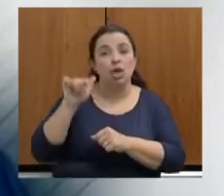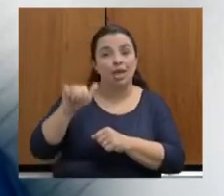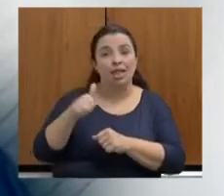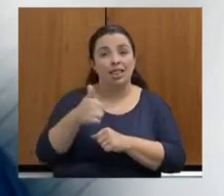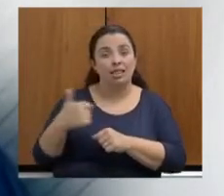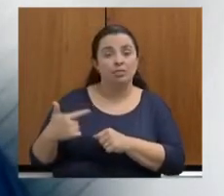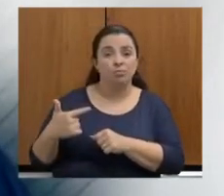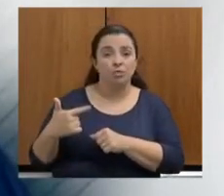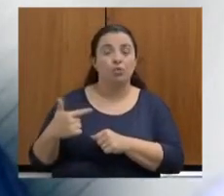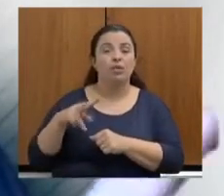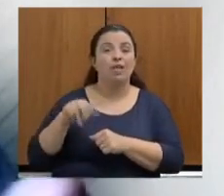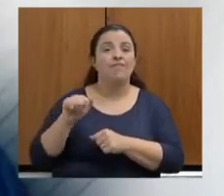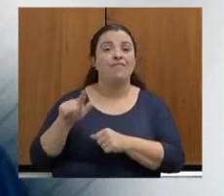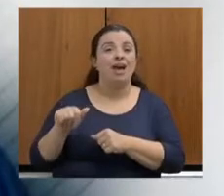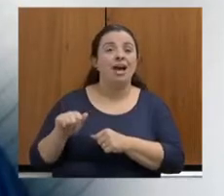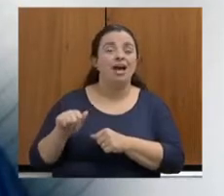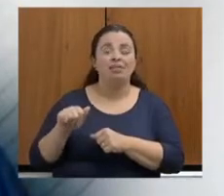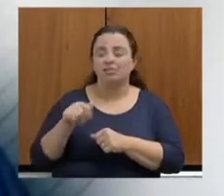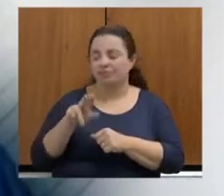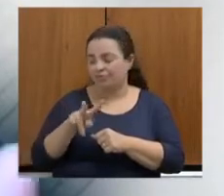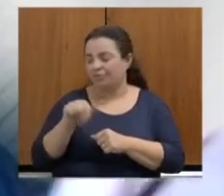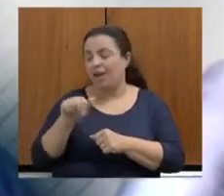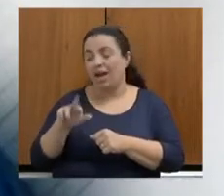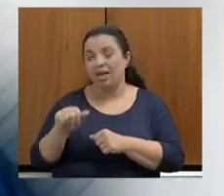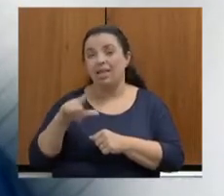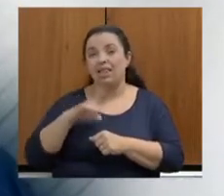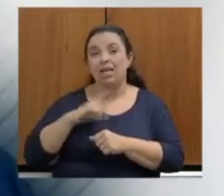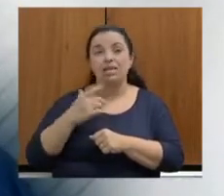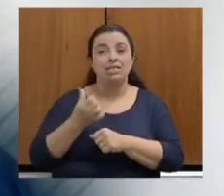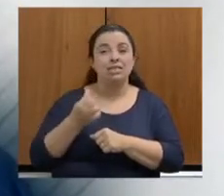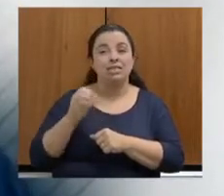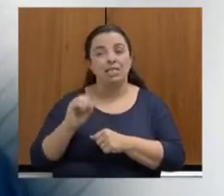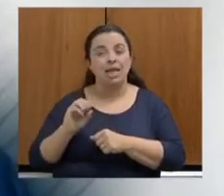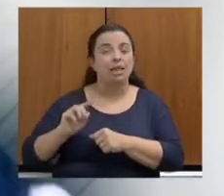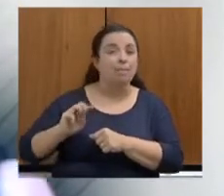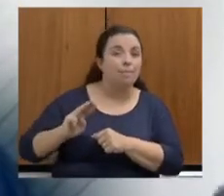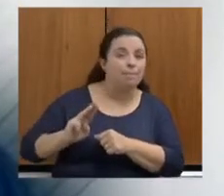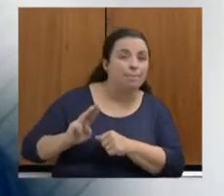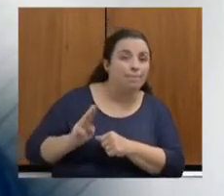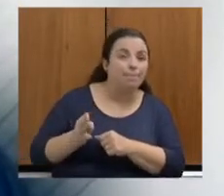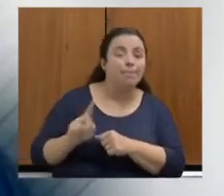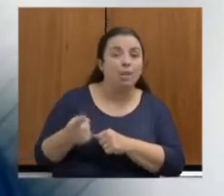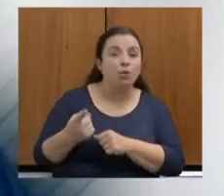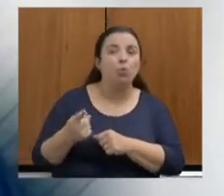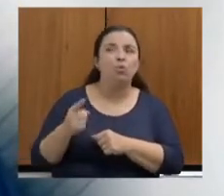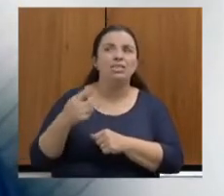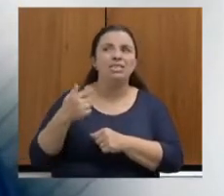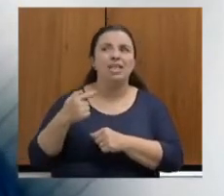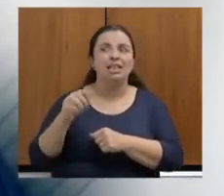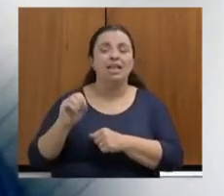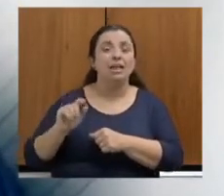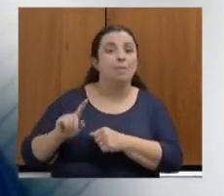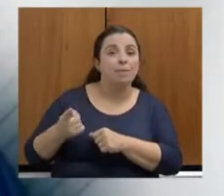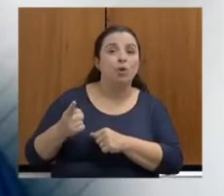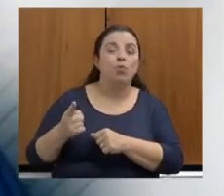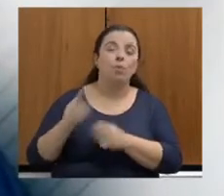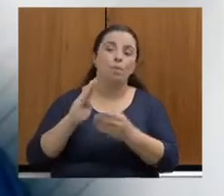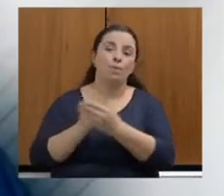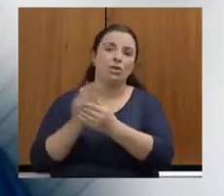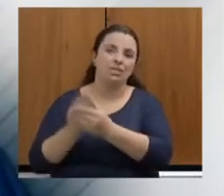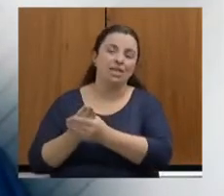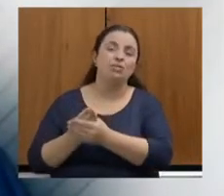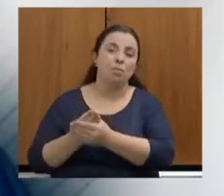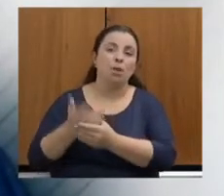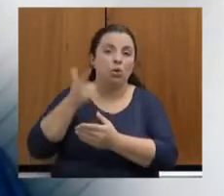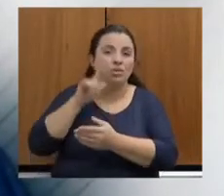a entre 60070 violações a serem julgados é é